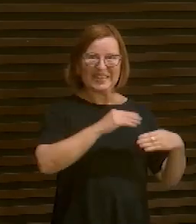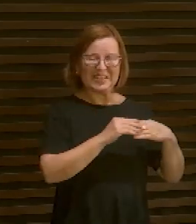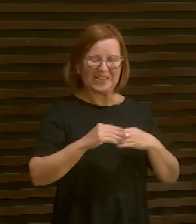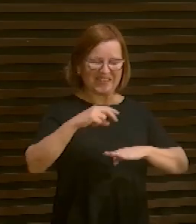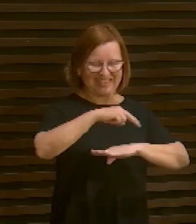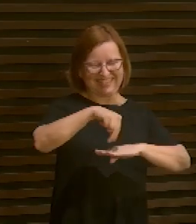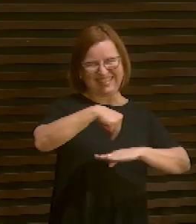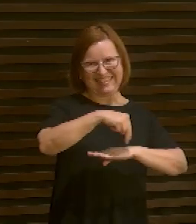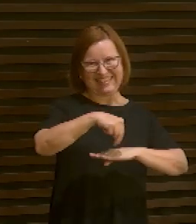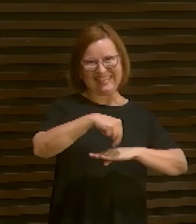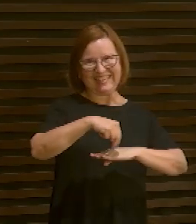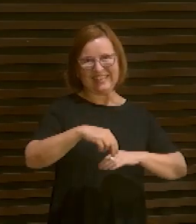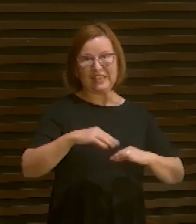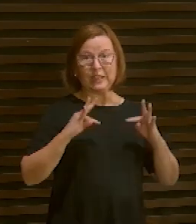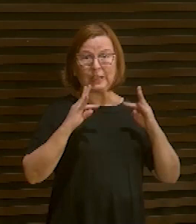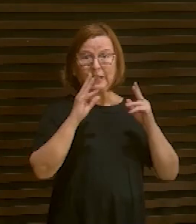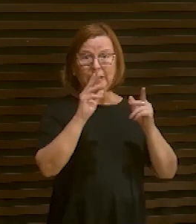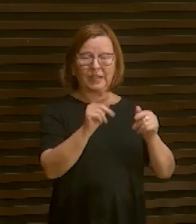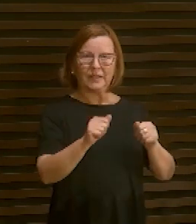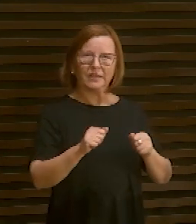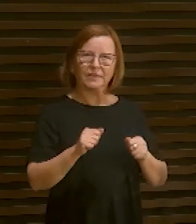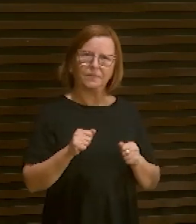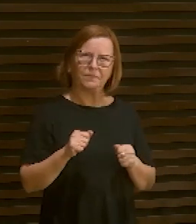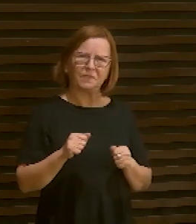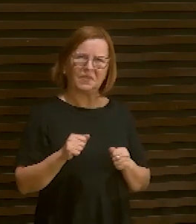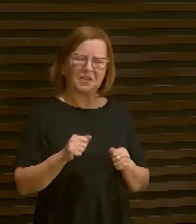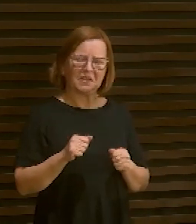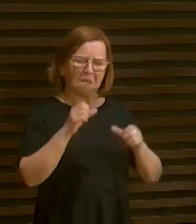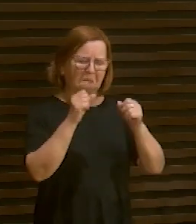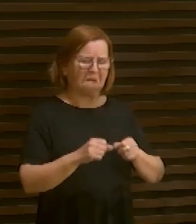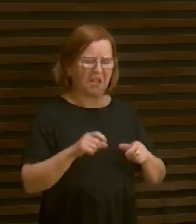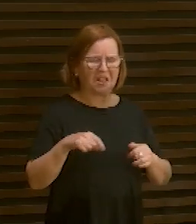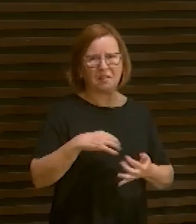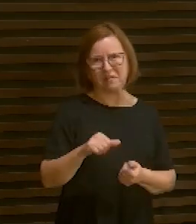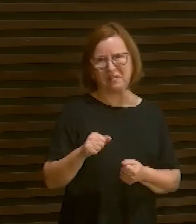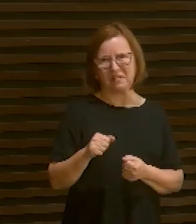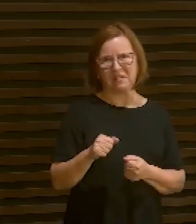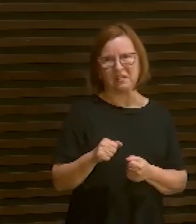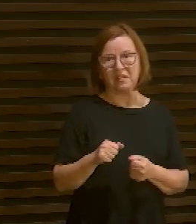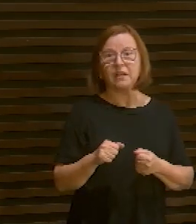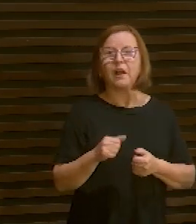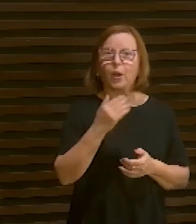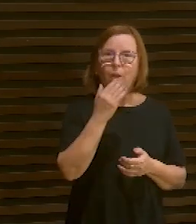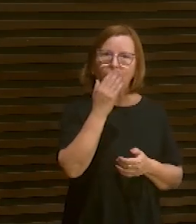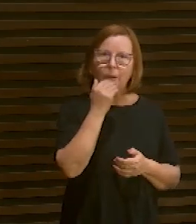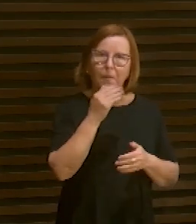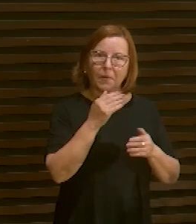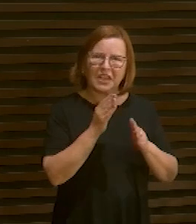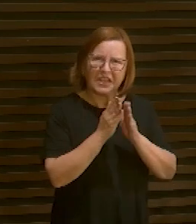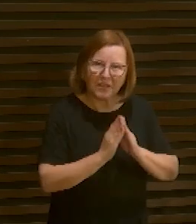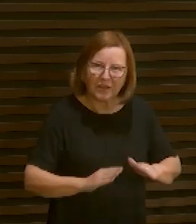as nações. Todos os opulentos da terra hão de comer e adorar, e todos os